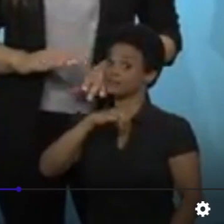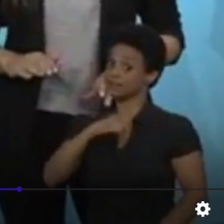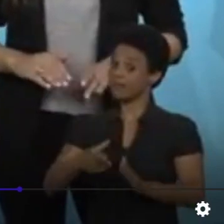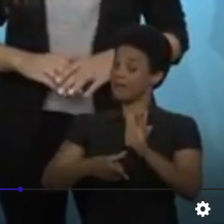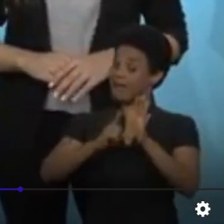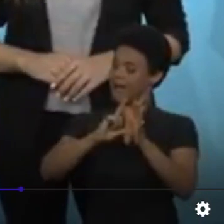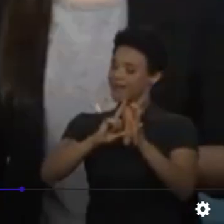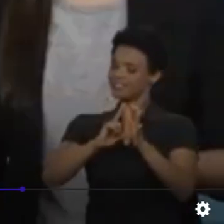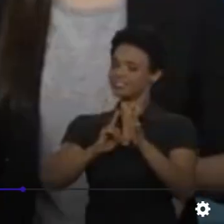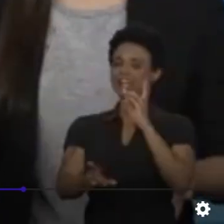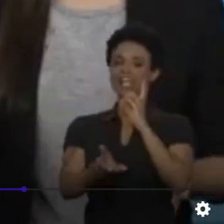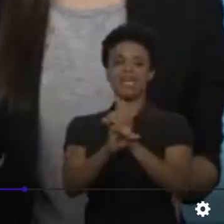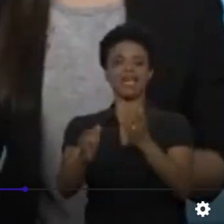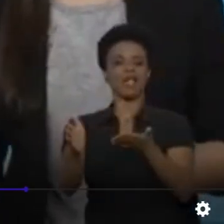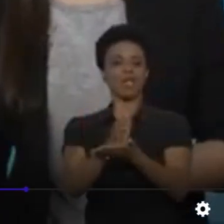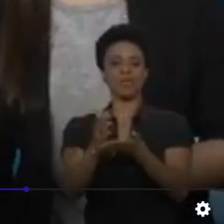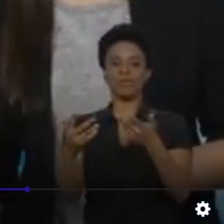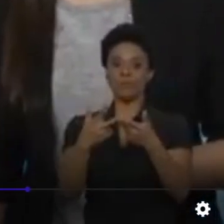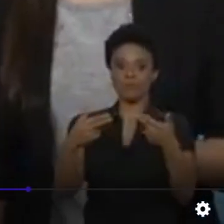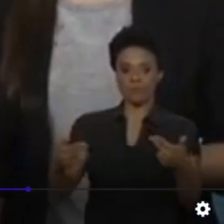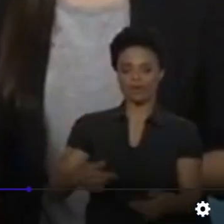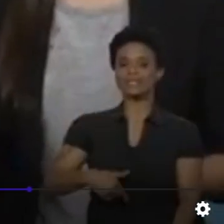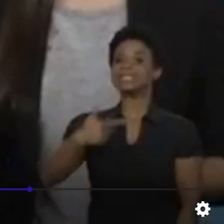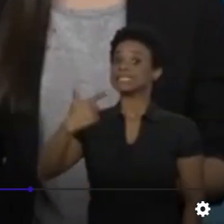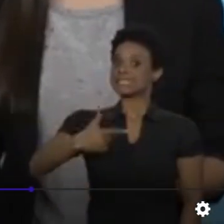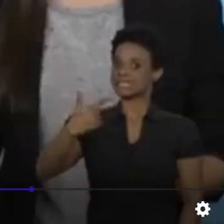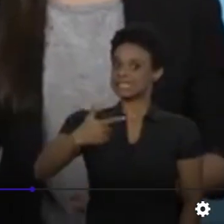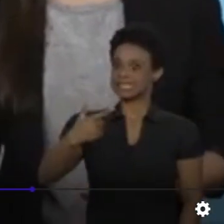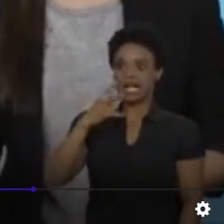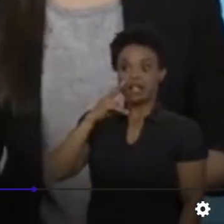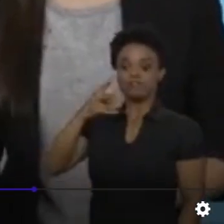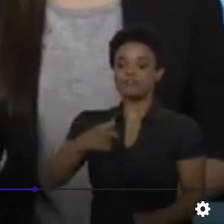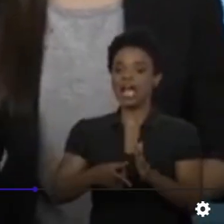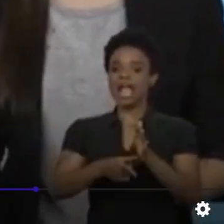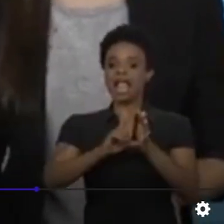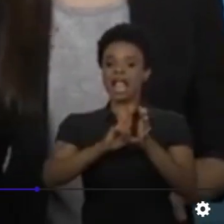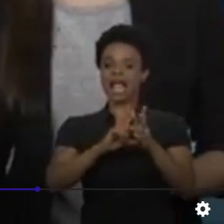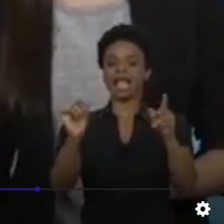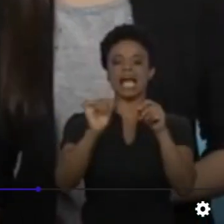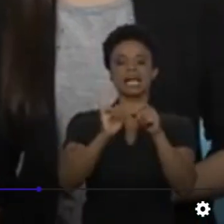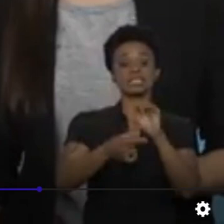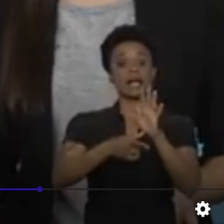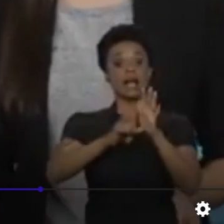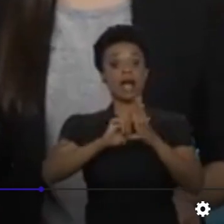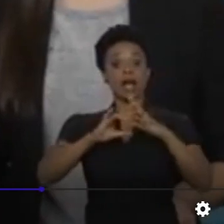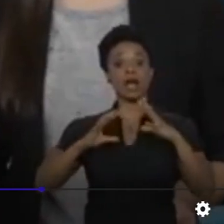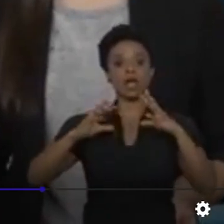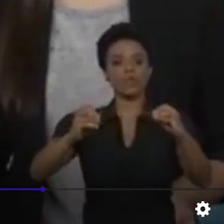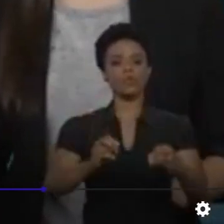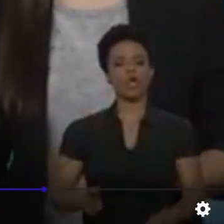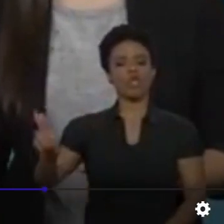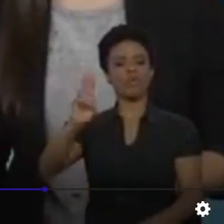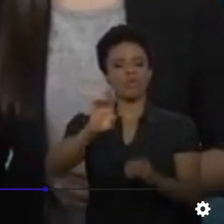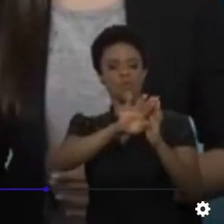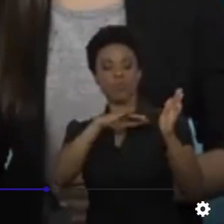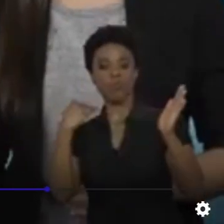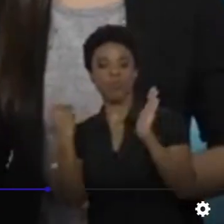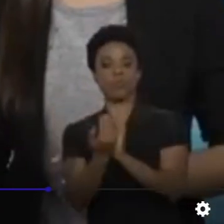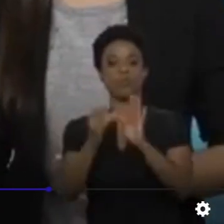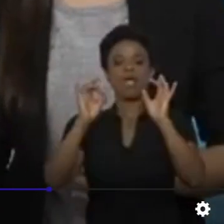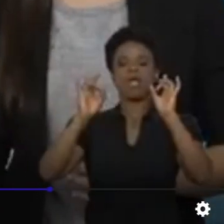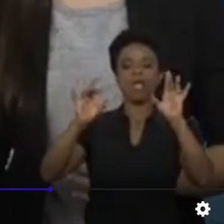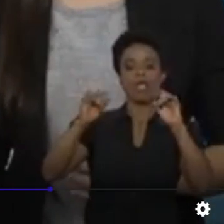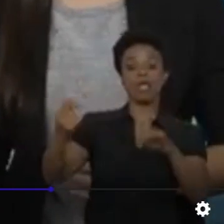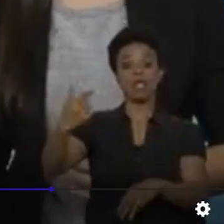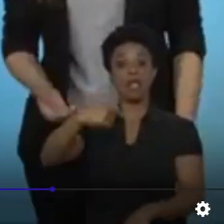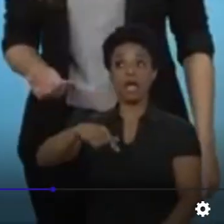tomarmos qualquer ação. A segunda é prever e determinar as tomadas de uso geral e específico, além das cargas